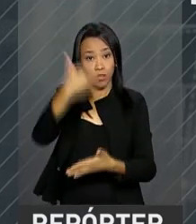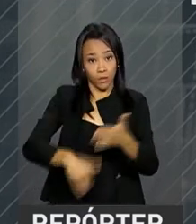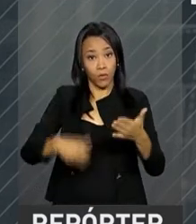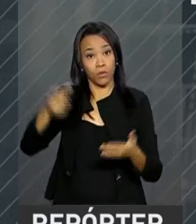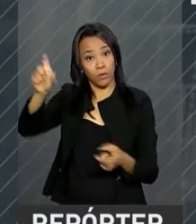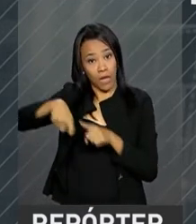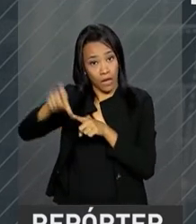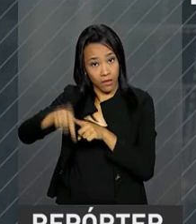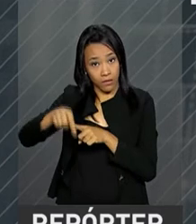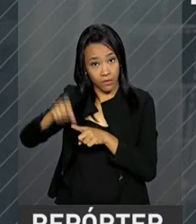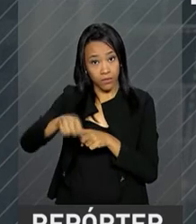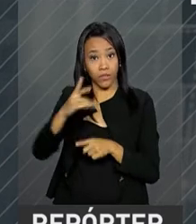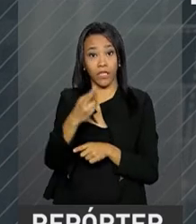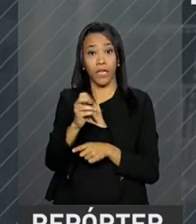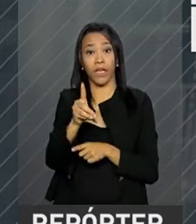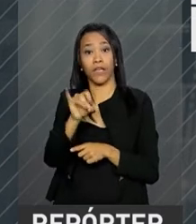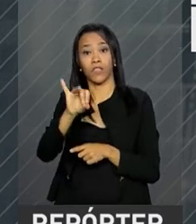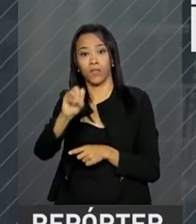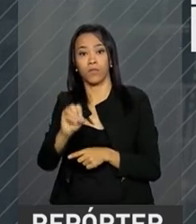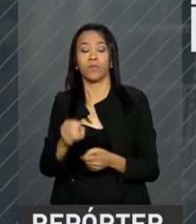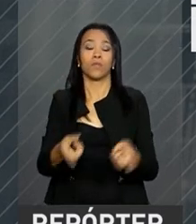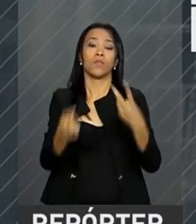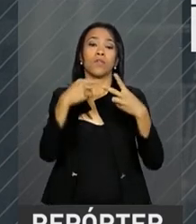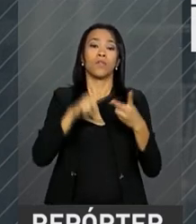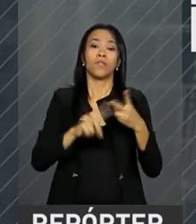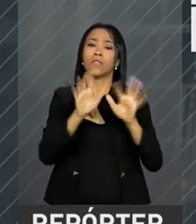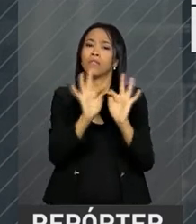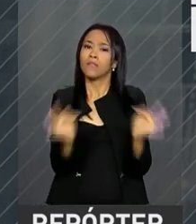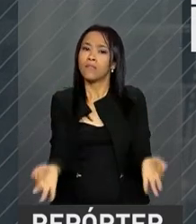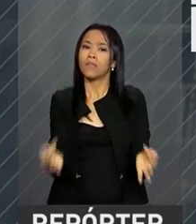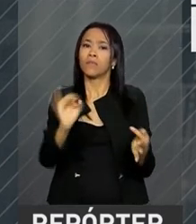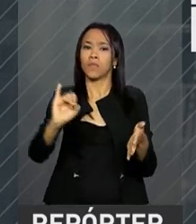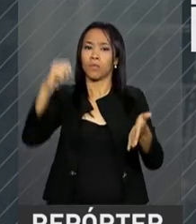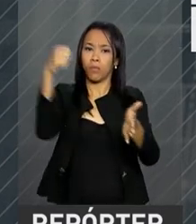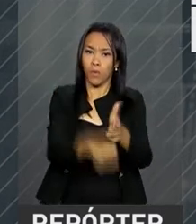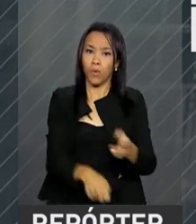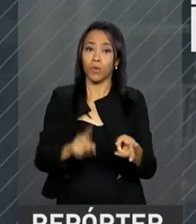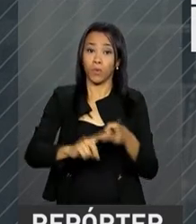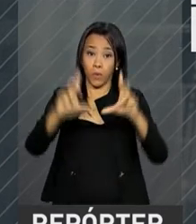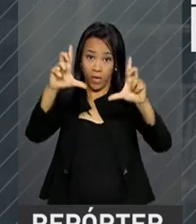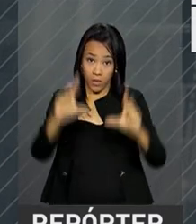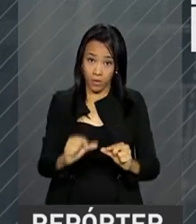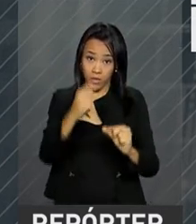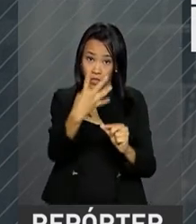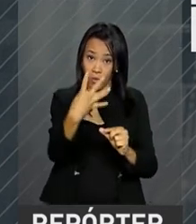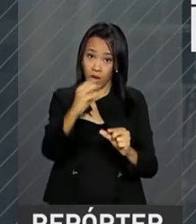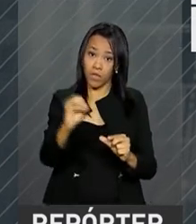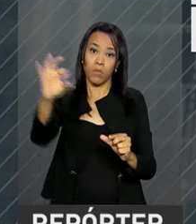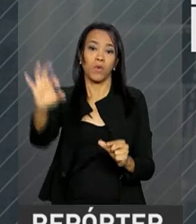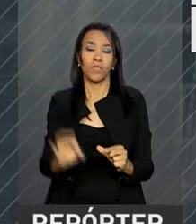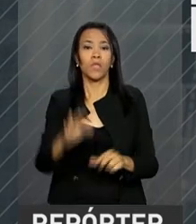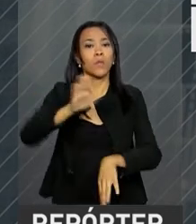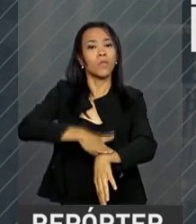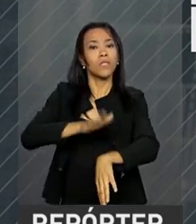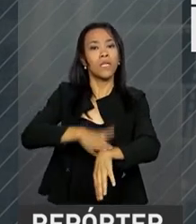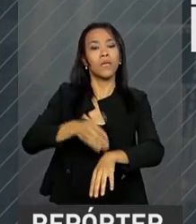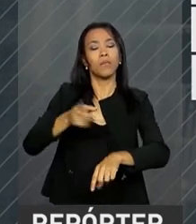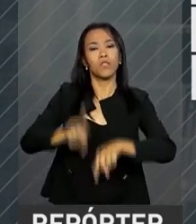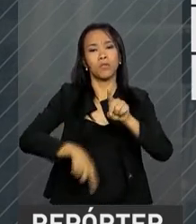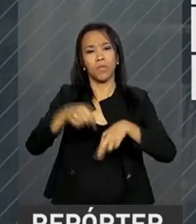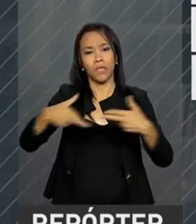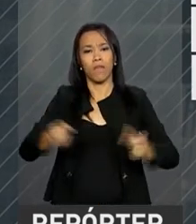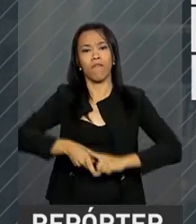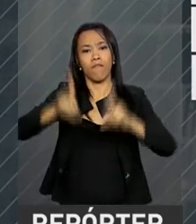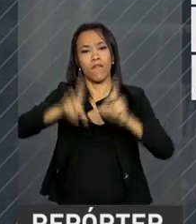crédito simplificação no pagamento de impostos redução em 40% do tempo nas exportações e